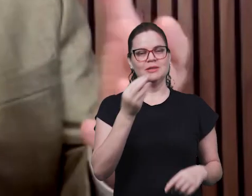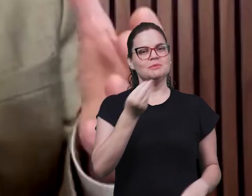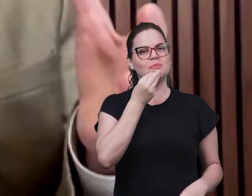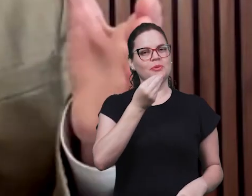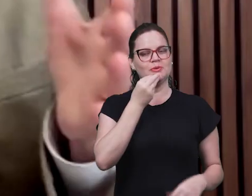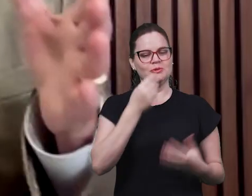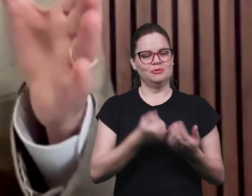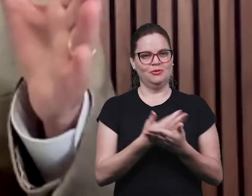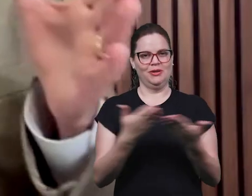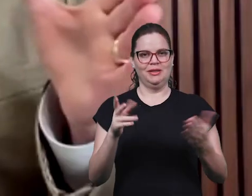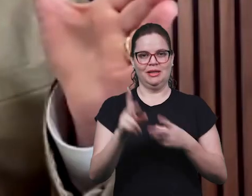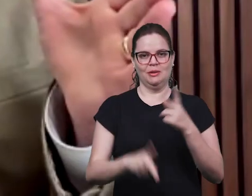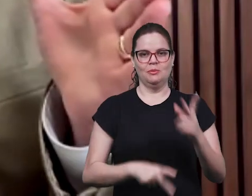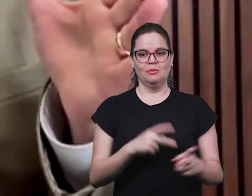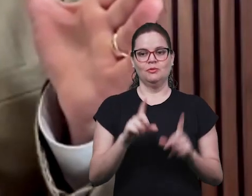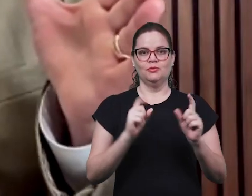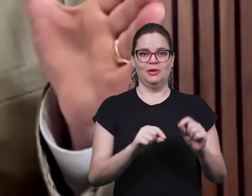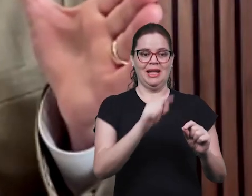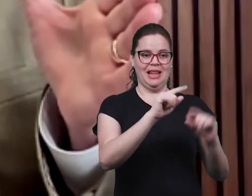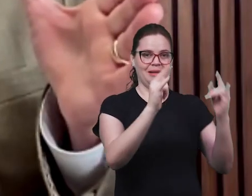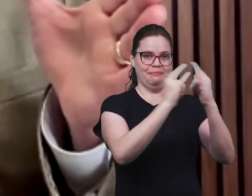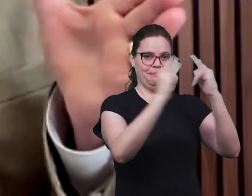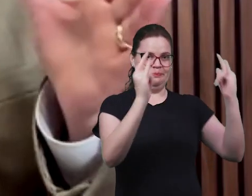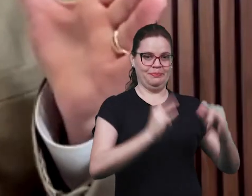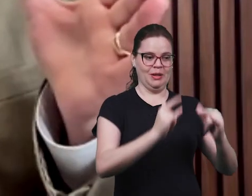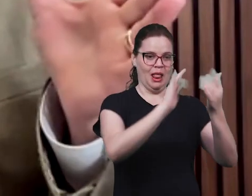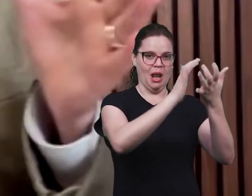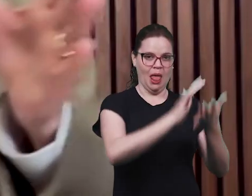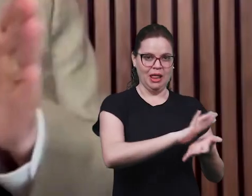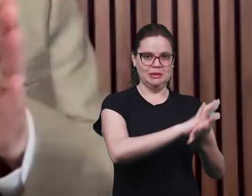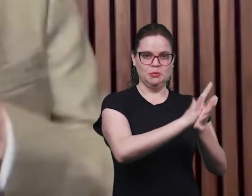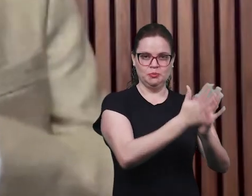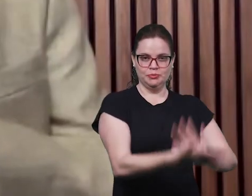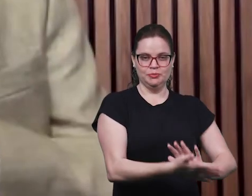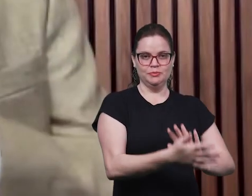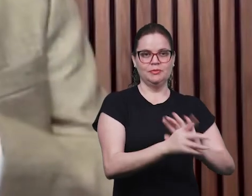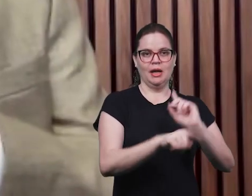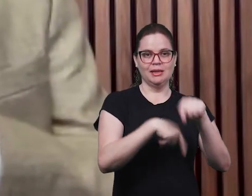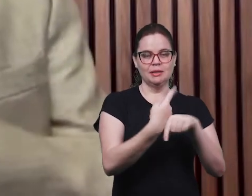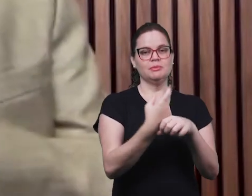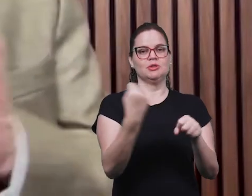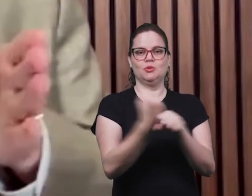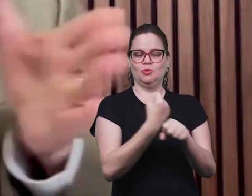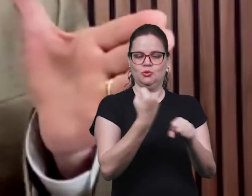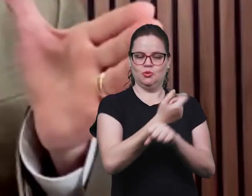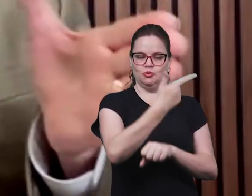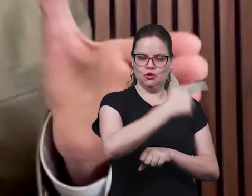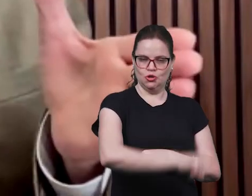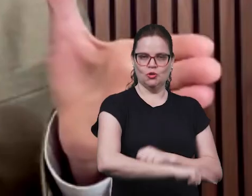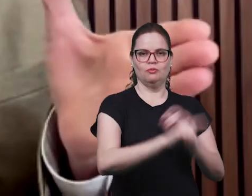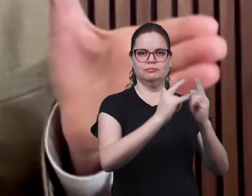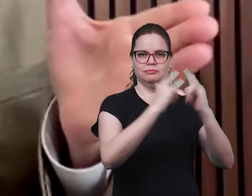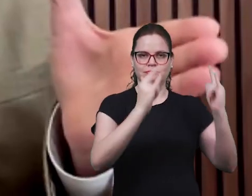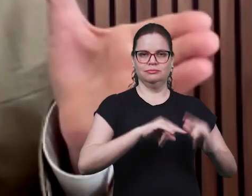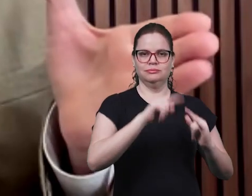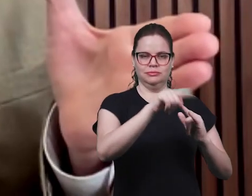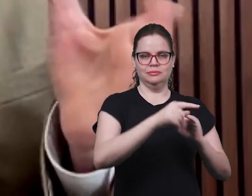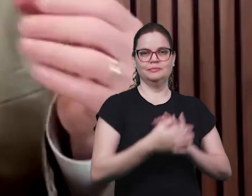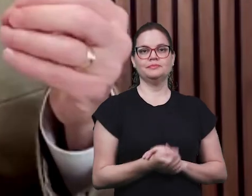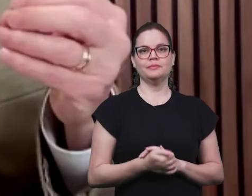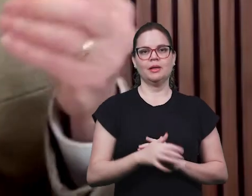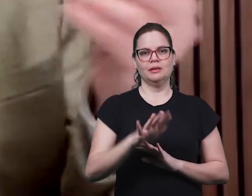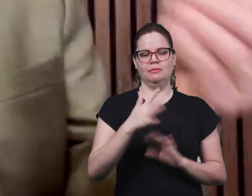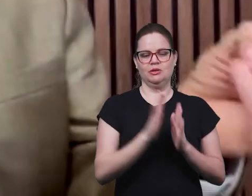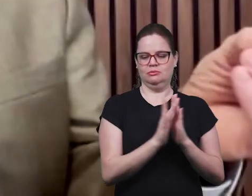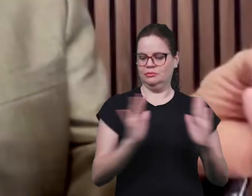povo, que seria da destruição do templo até a reconstrução do templo, que também isso dá 70